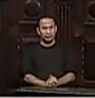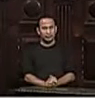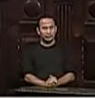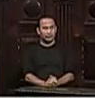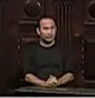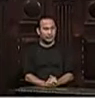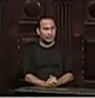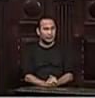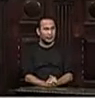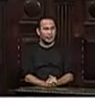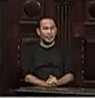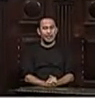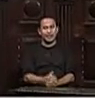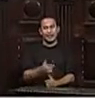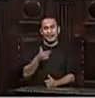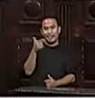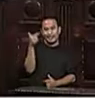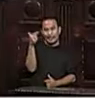segunda fatia